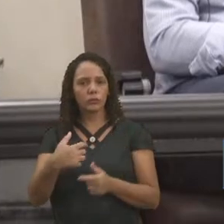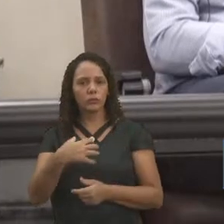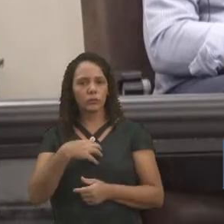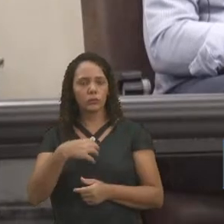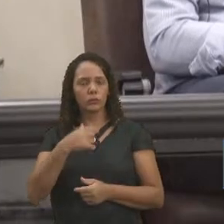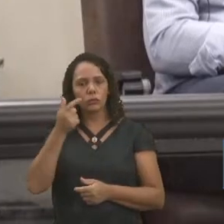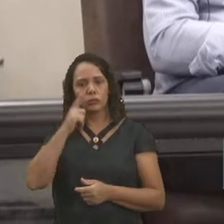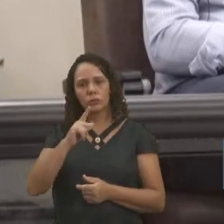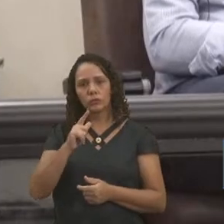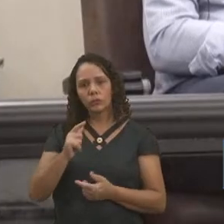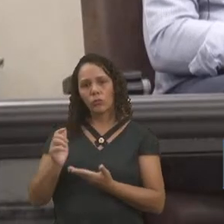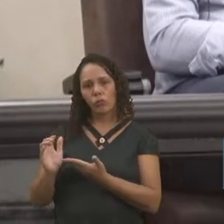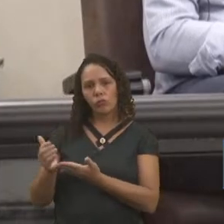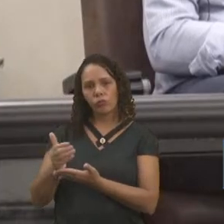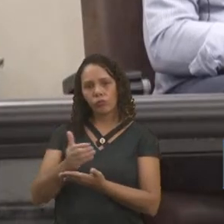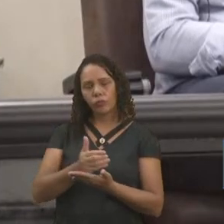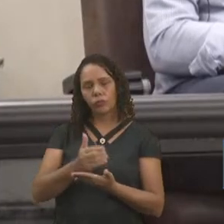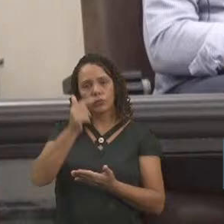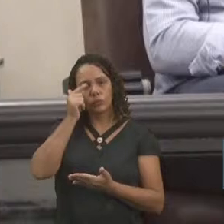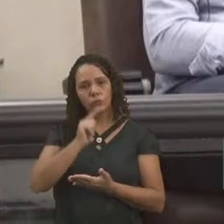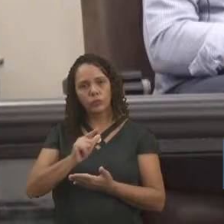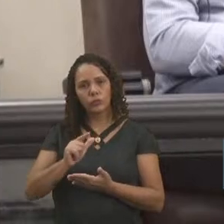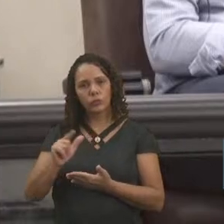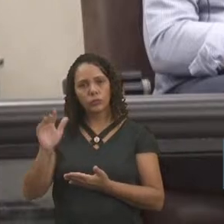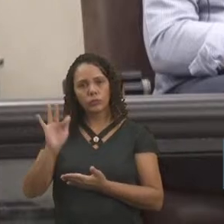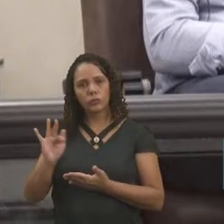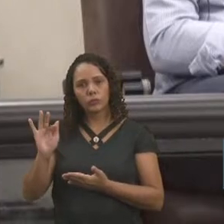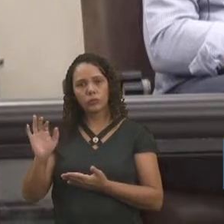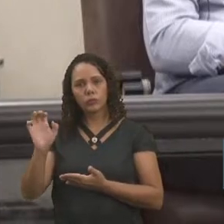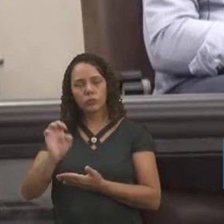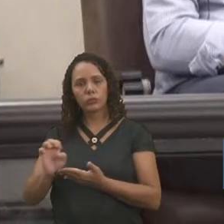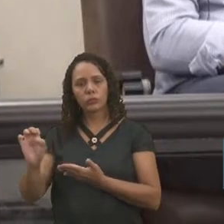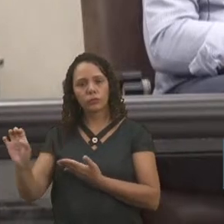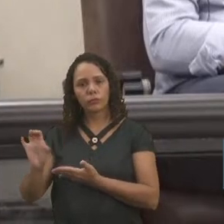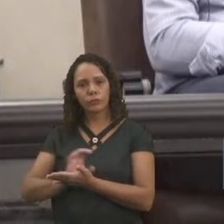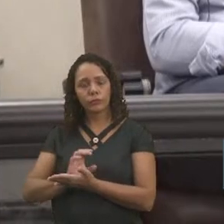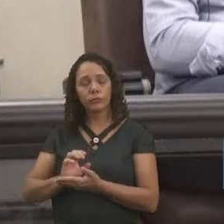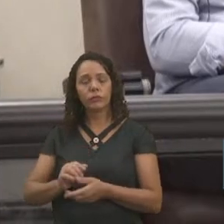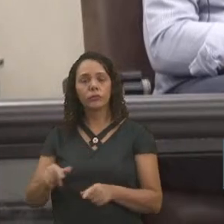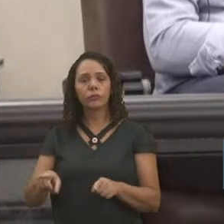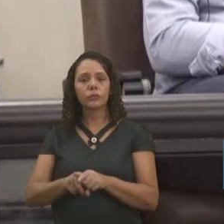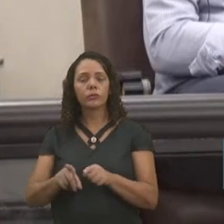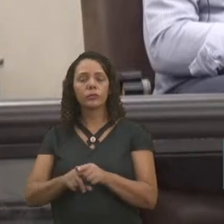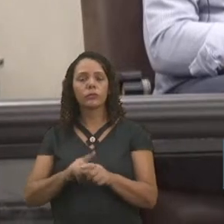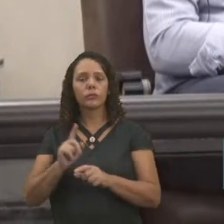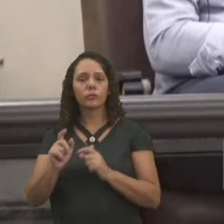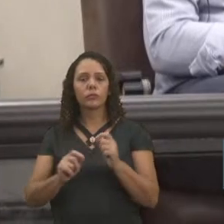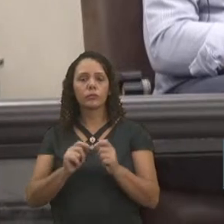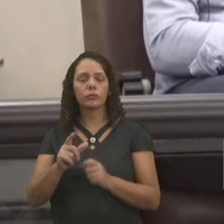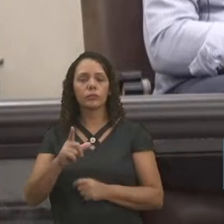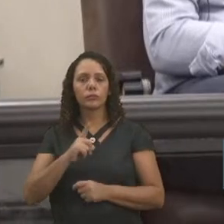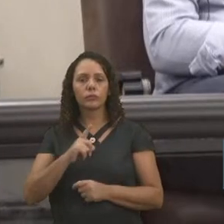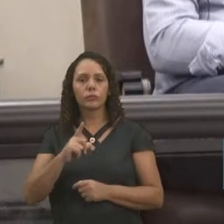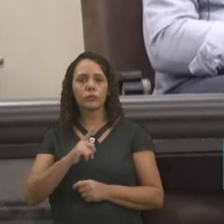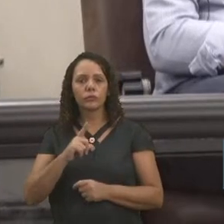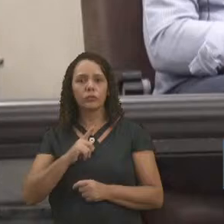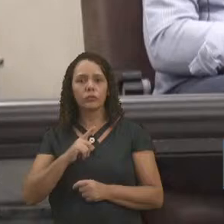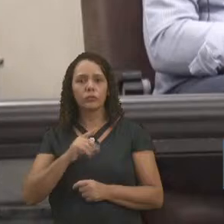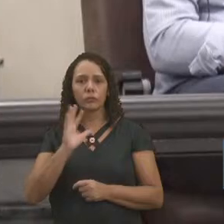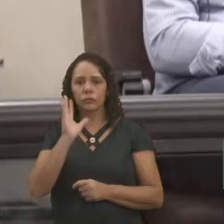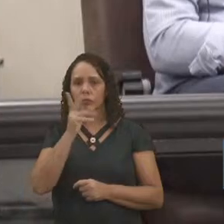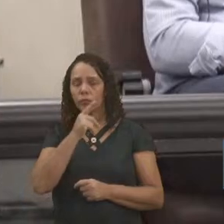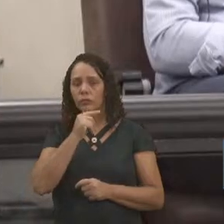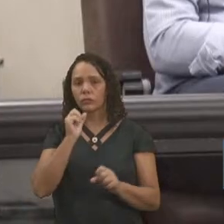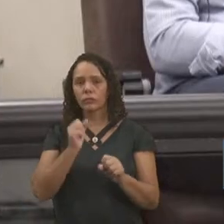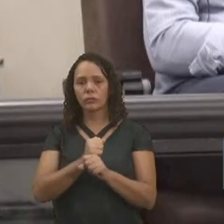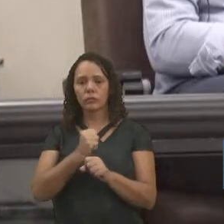angariar recursos estaduais e federais. Outra coisa também, tem a questão do atraso nas